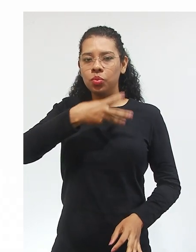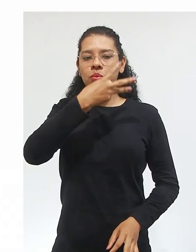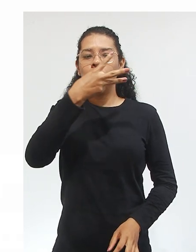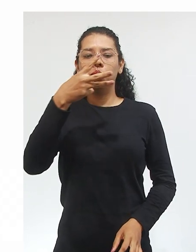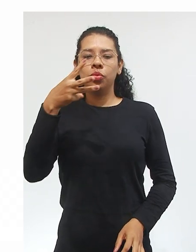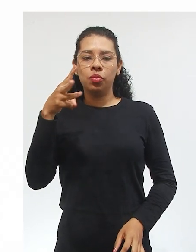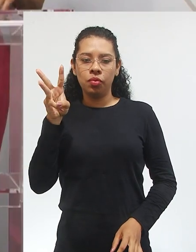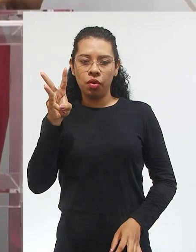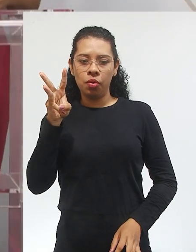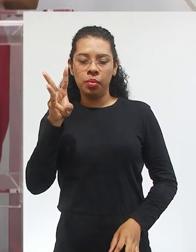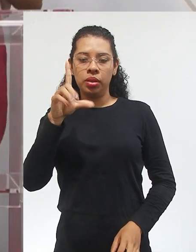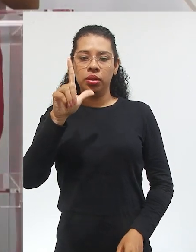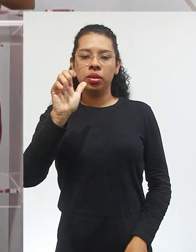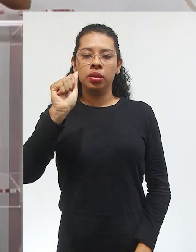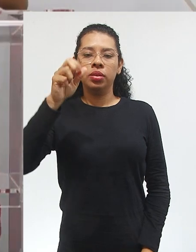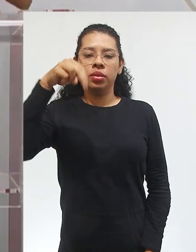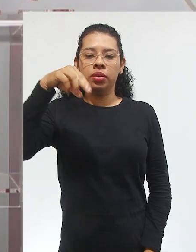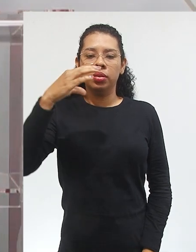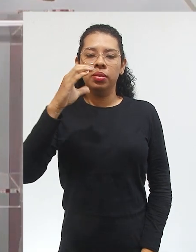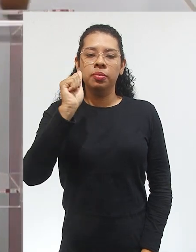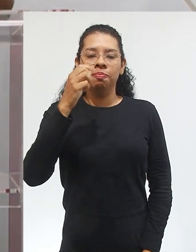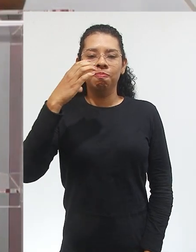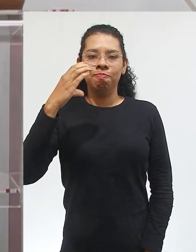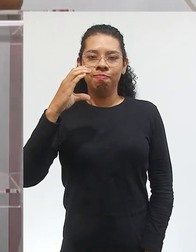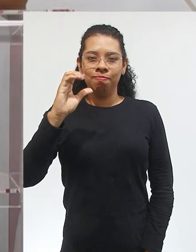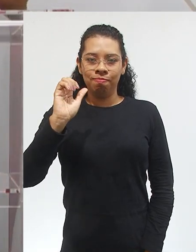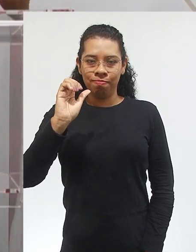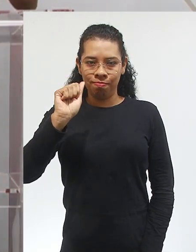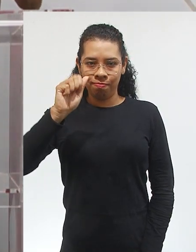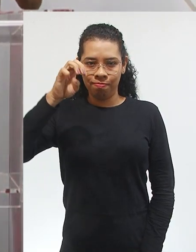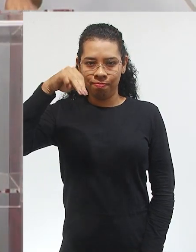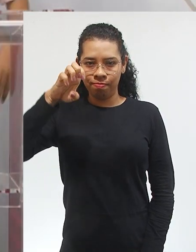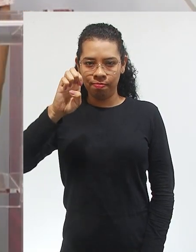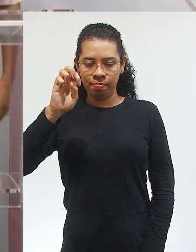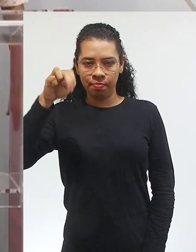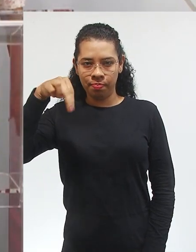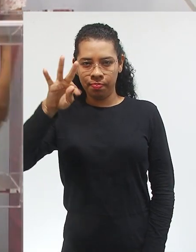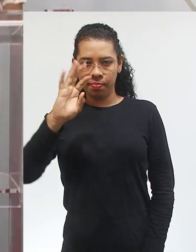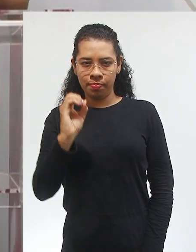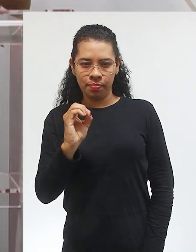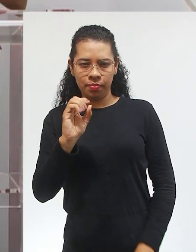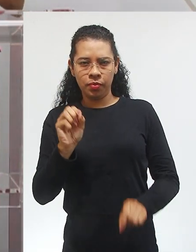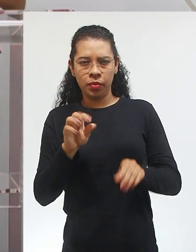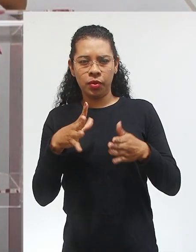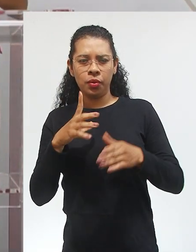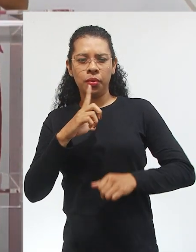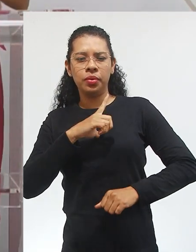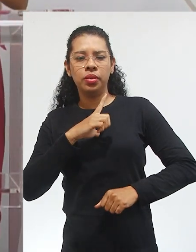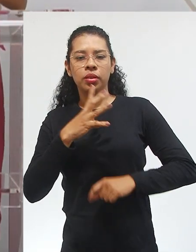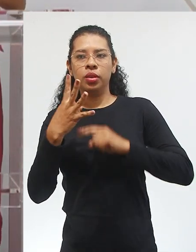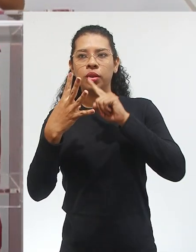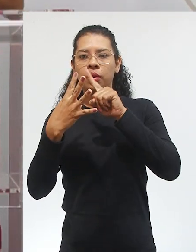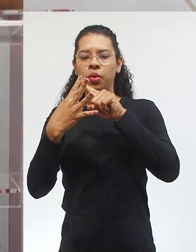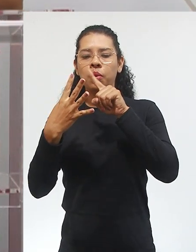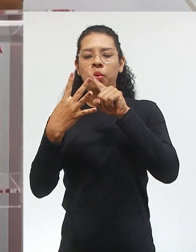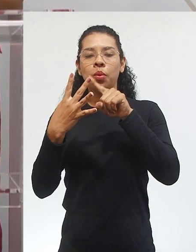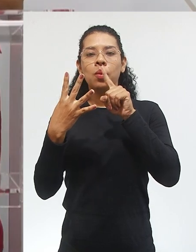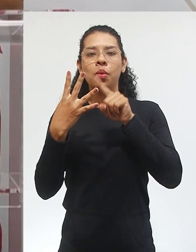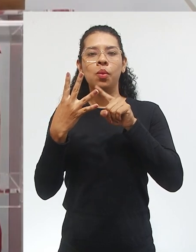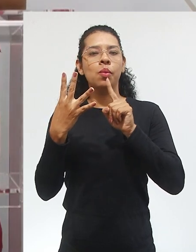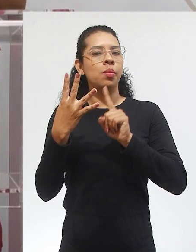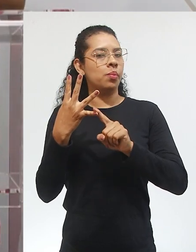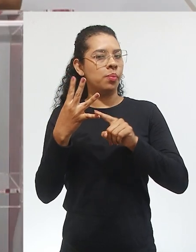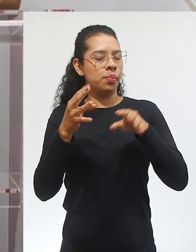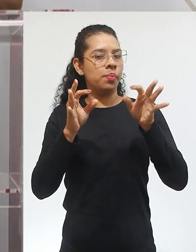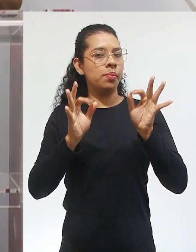lançamento. Tudo bem, gente? Então, vamos estudar sobre as fórmulas de lançamento. Existem o quê? 4 tipos de fórmulas de